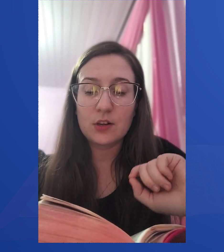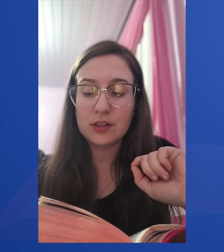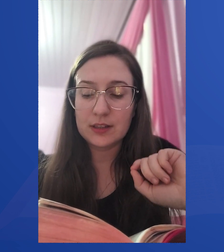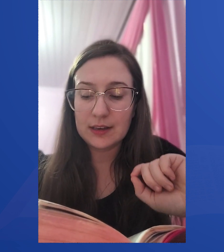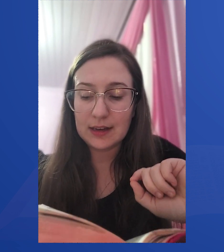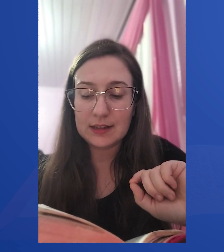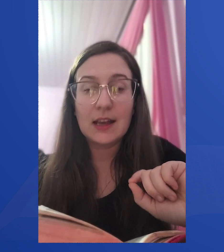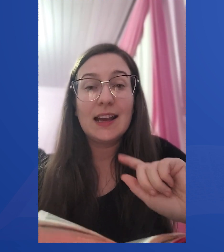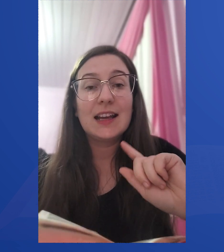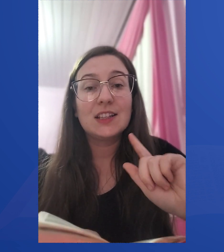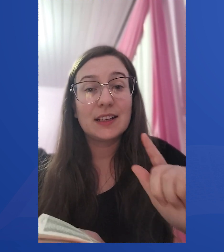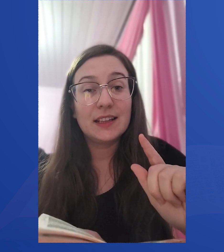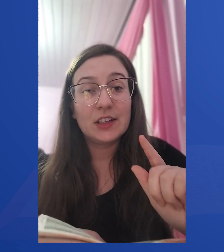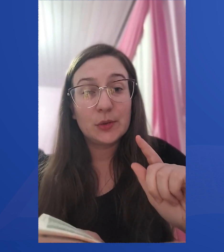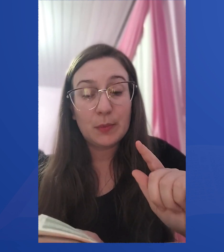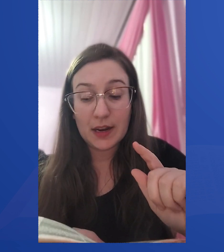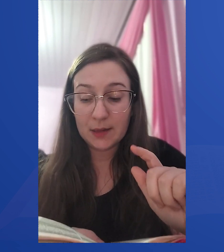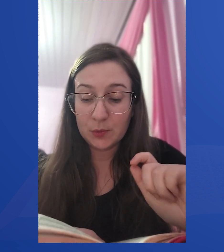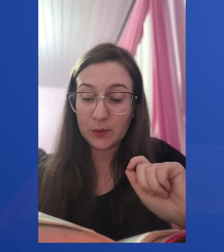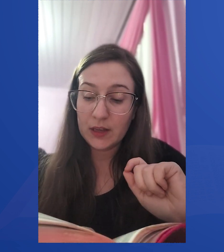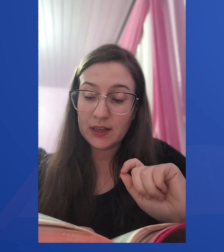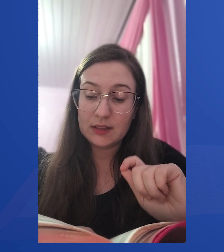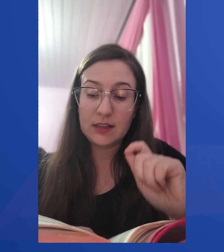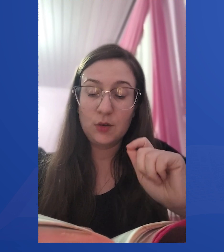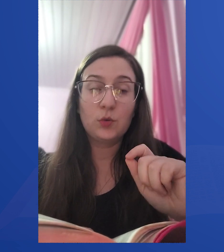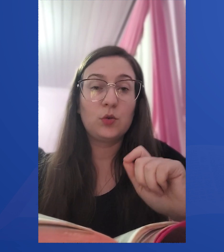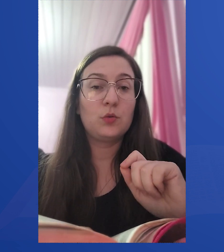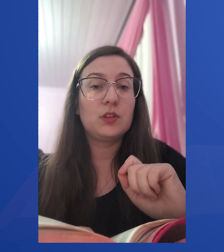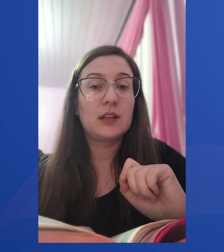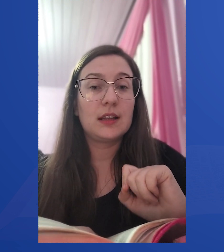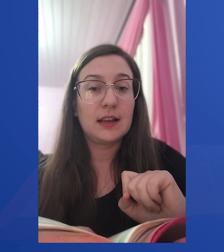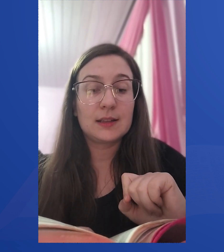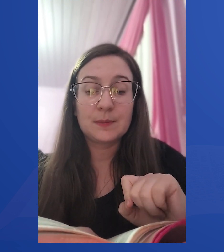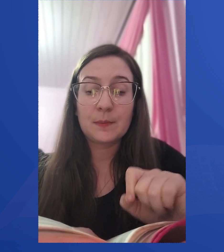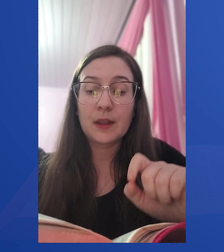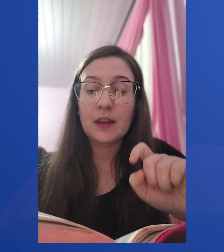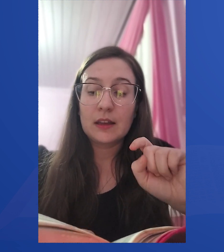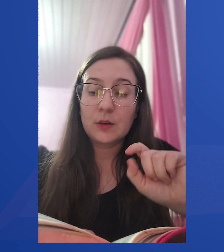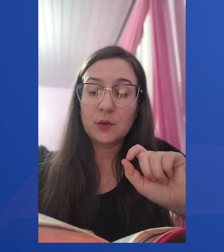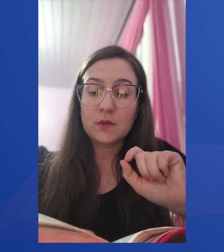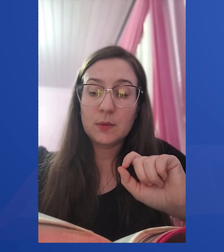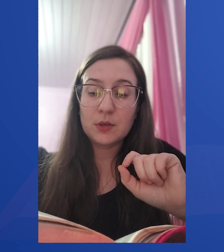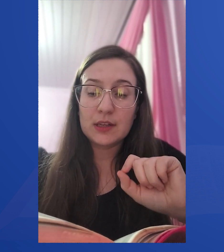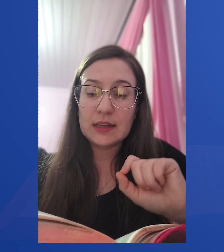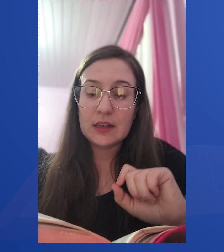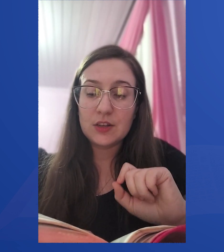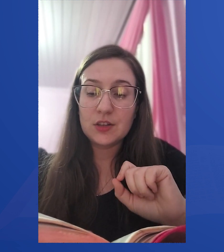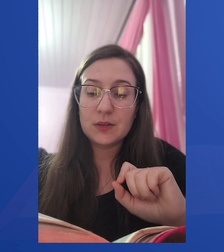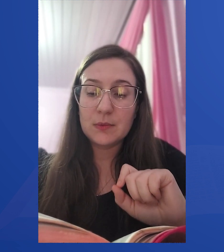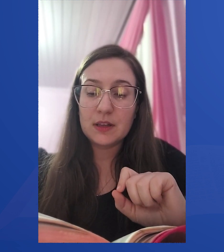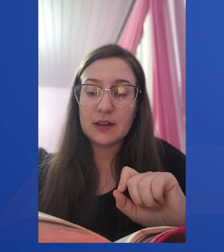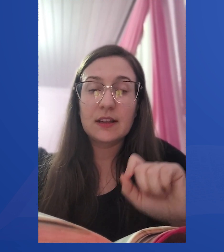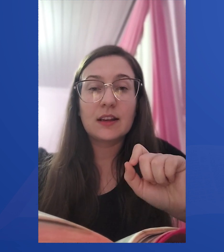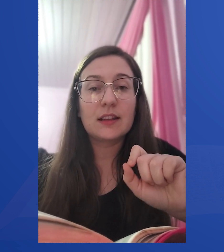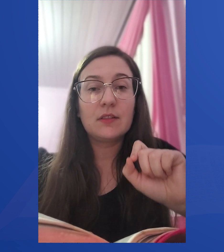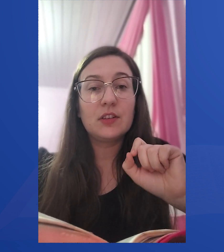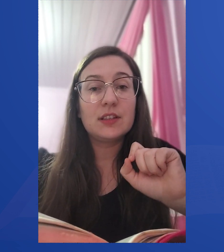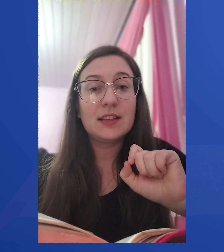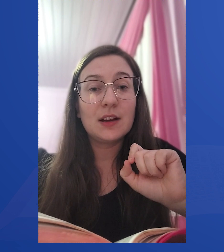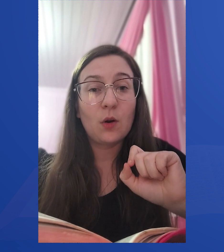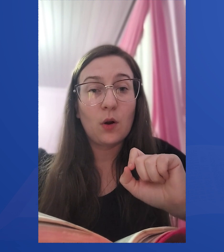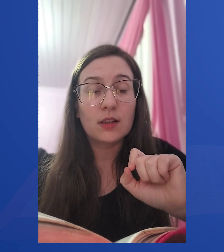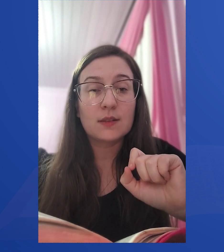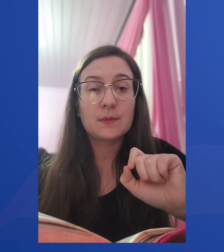sinagogas de Satanás. Já na igreja de Pérgamo, está em o trono de Satanás. Então nós vemos que na igreja de Esmirna ele tratava